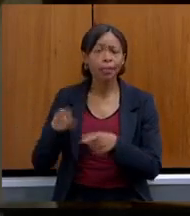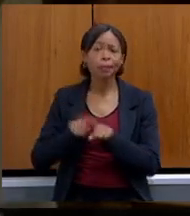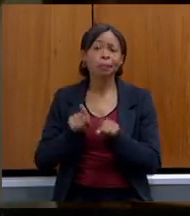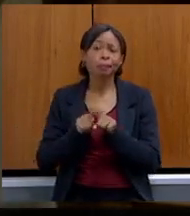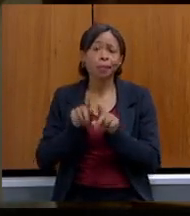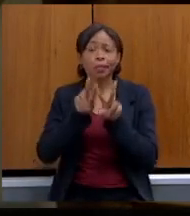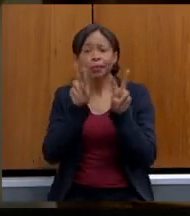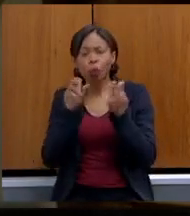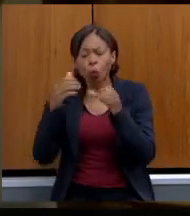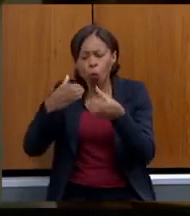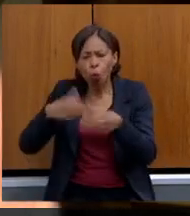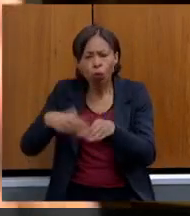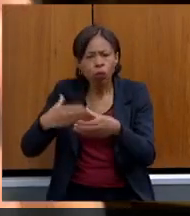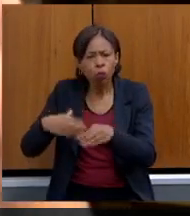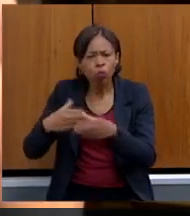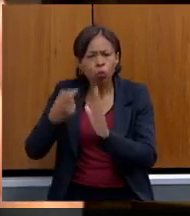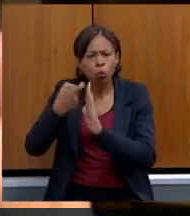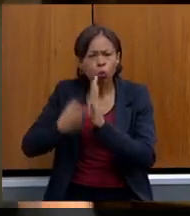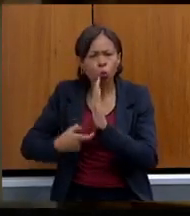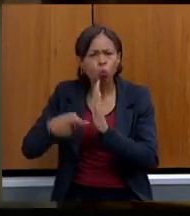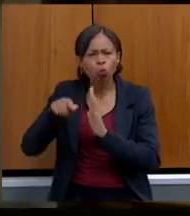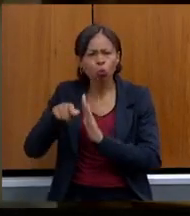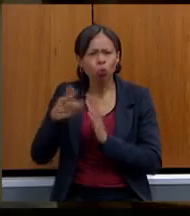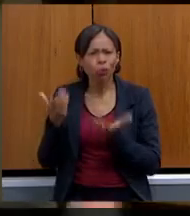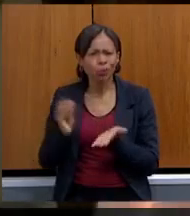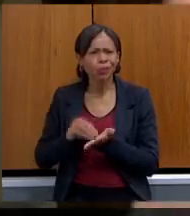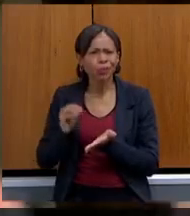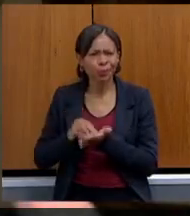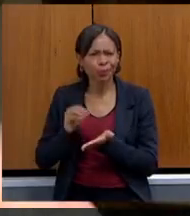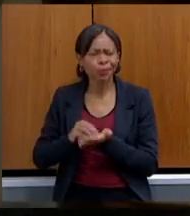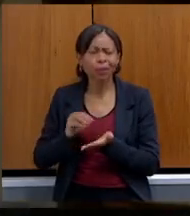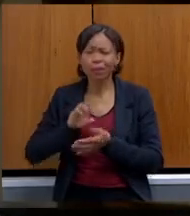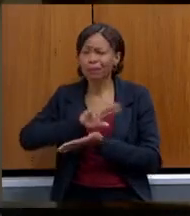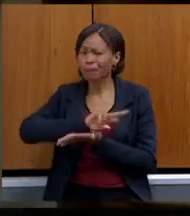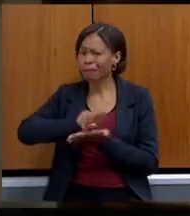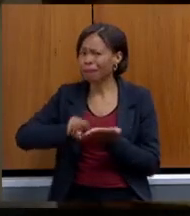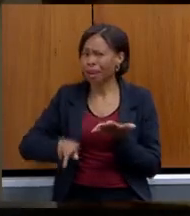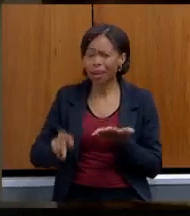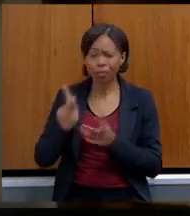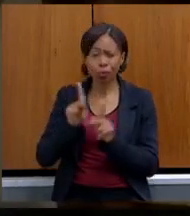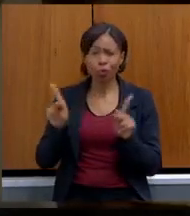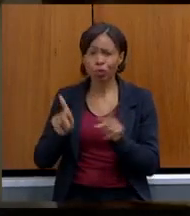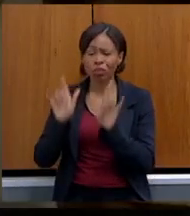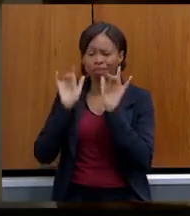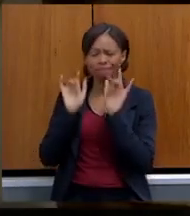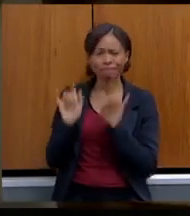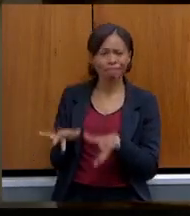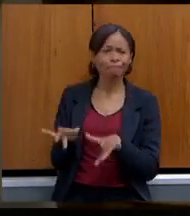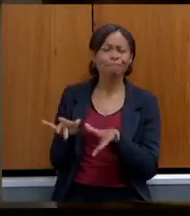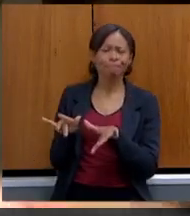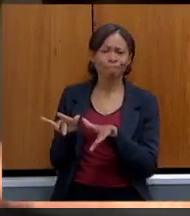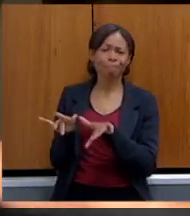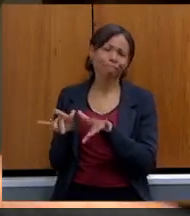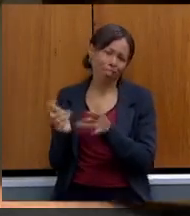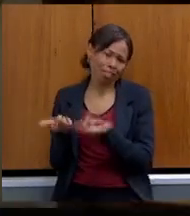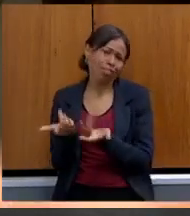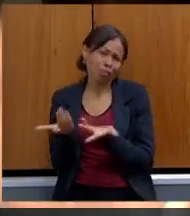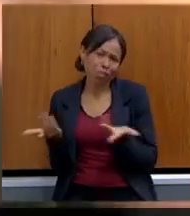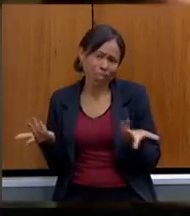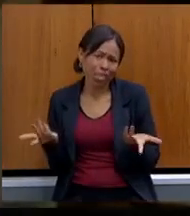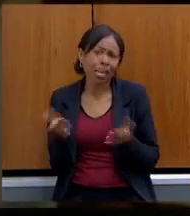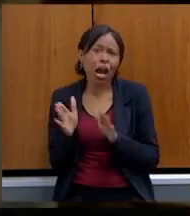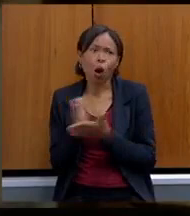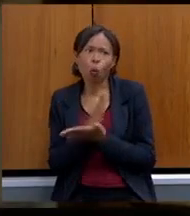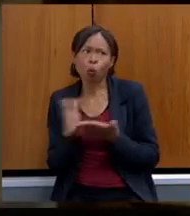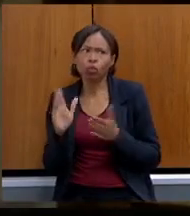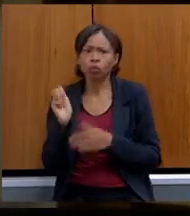cursos nós temos uma defasagem muito grande muito triste professores saíram de voz muito da